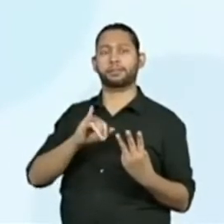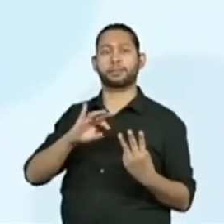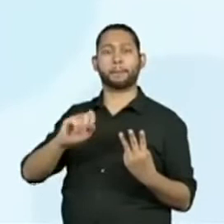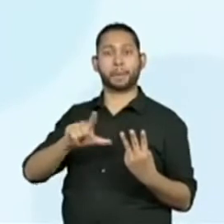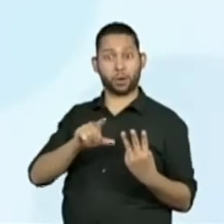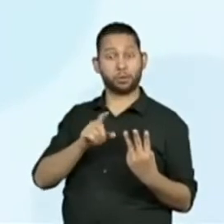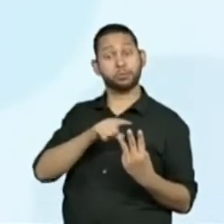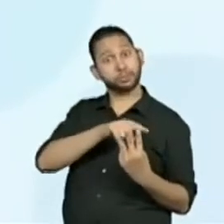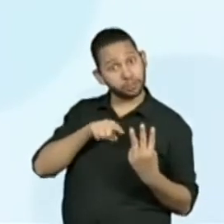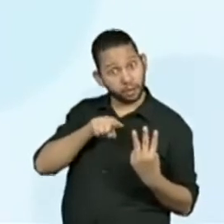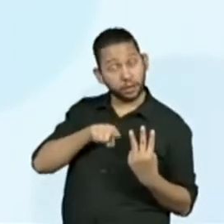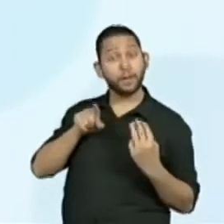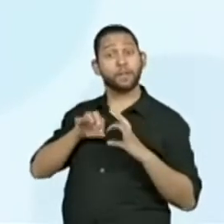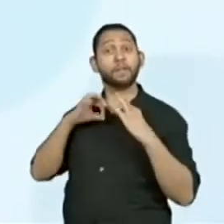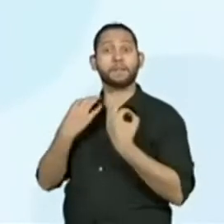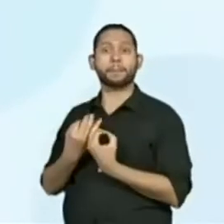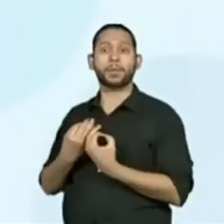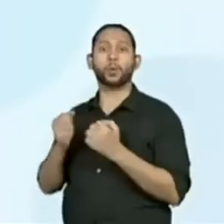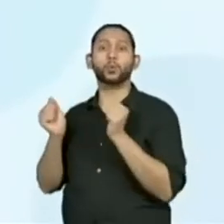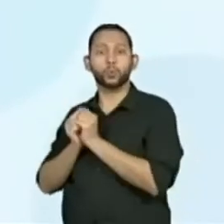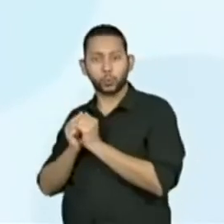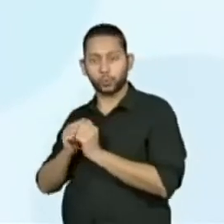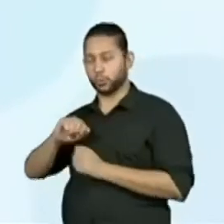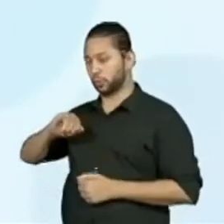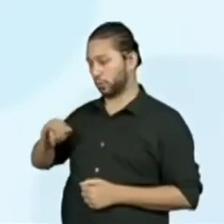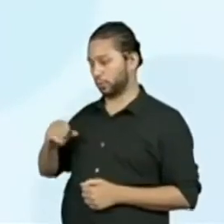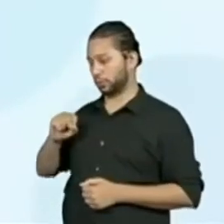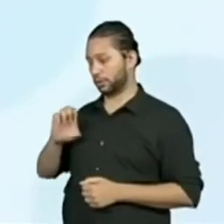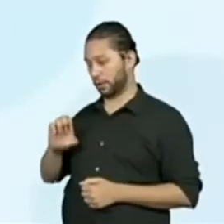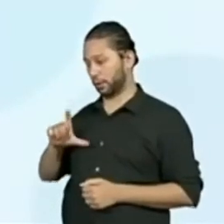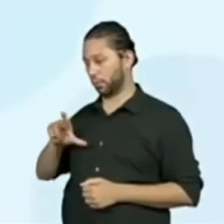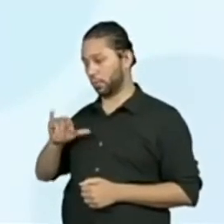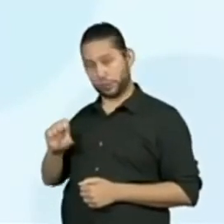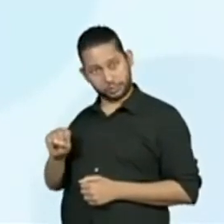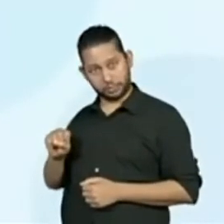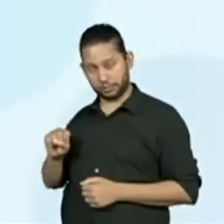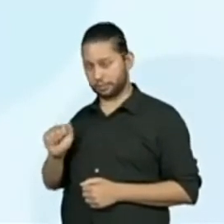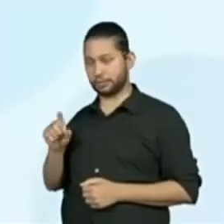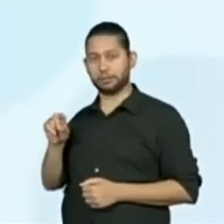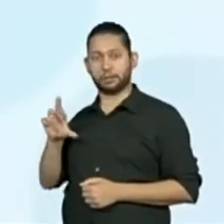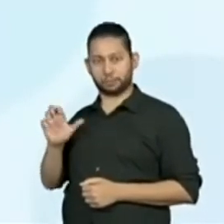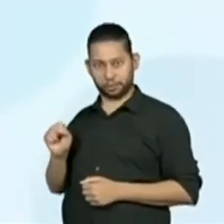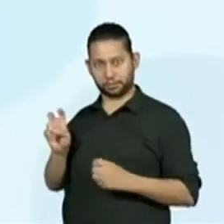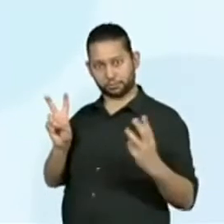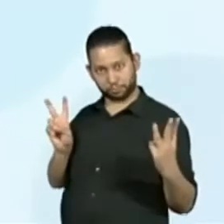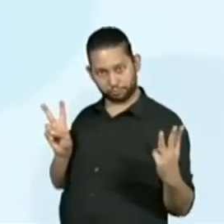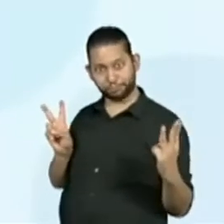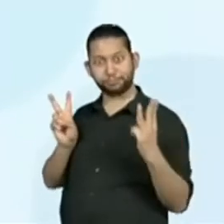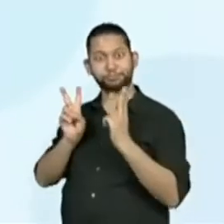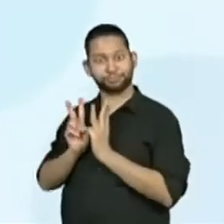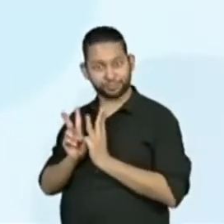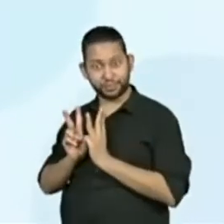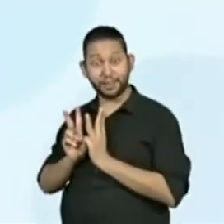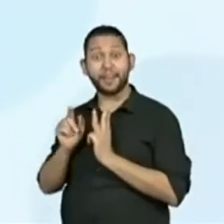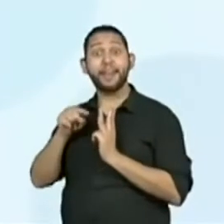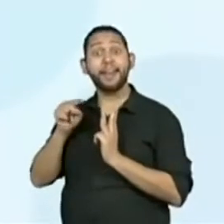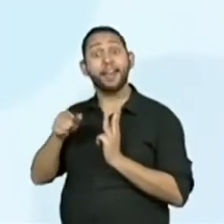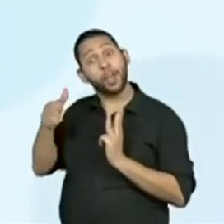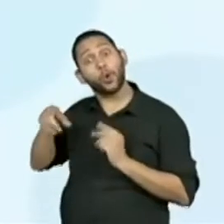dos tios José Luiz e Sandra. Lá, puderam conhecer as plantações e colher